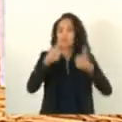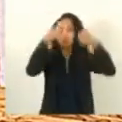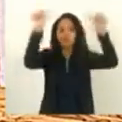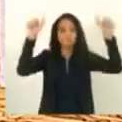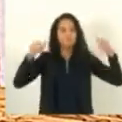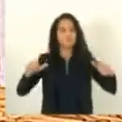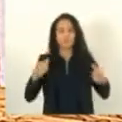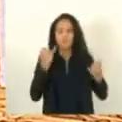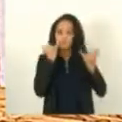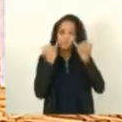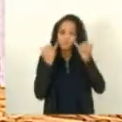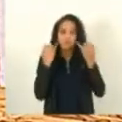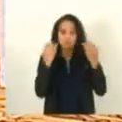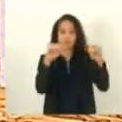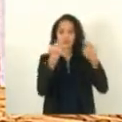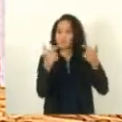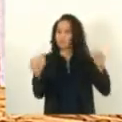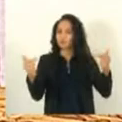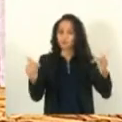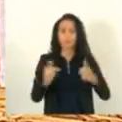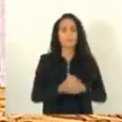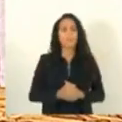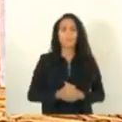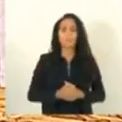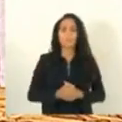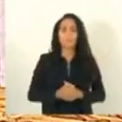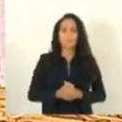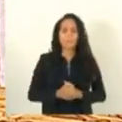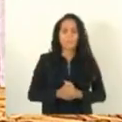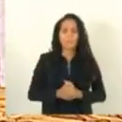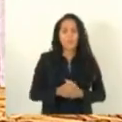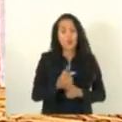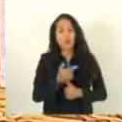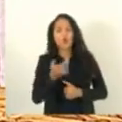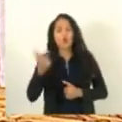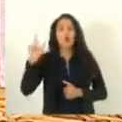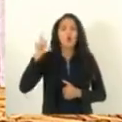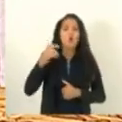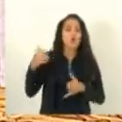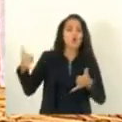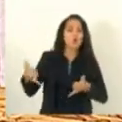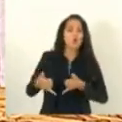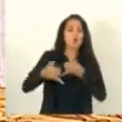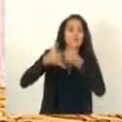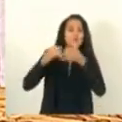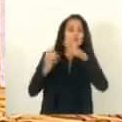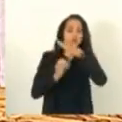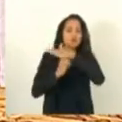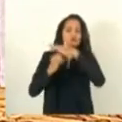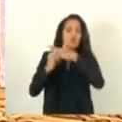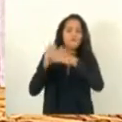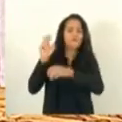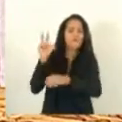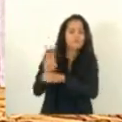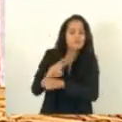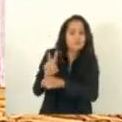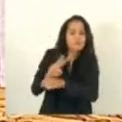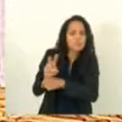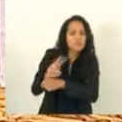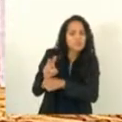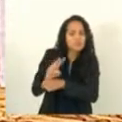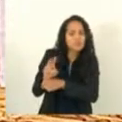placa. A outra questão, que houvesse o telefone ou o contato de um órgão fiscalizador, de tal forma